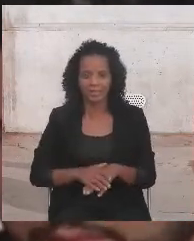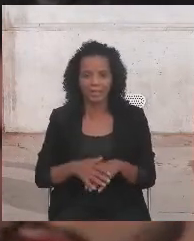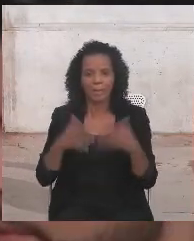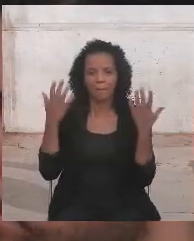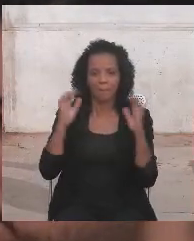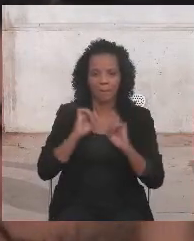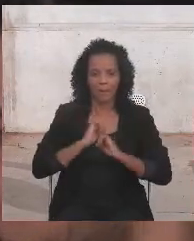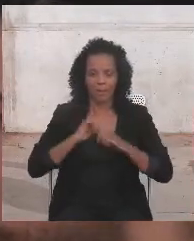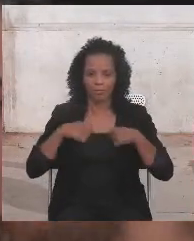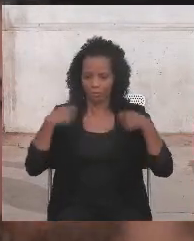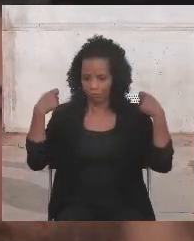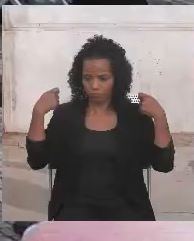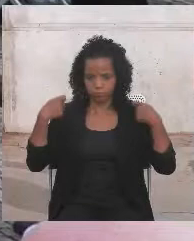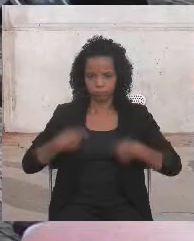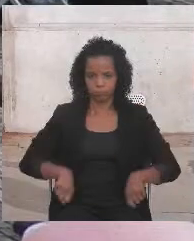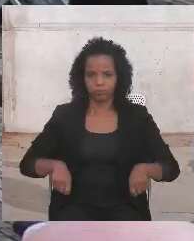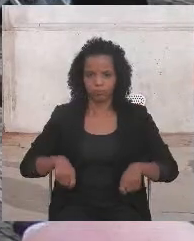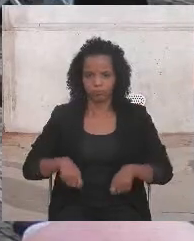mãos despida,